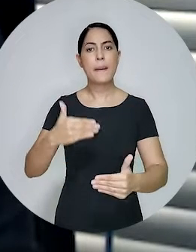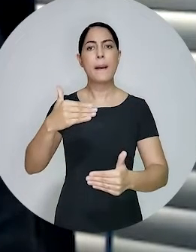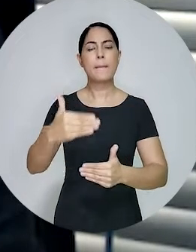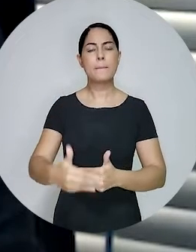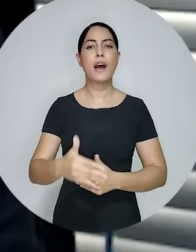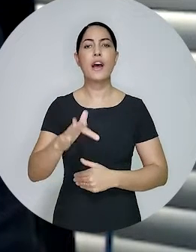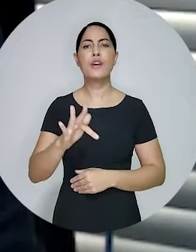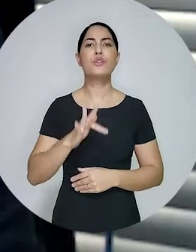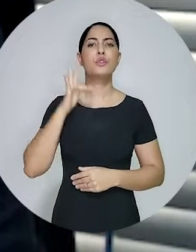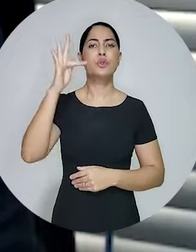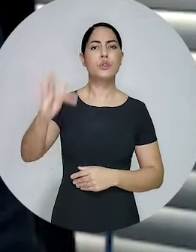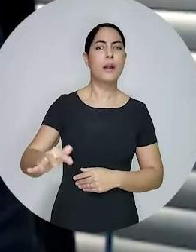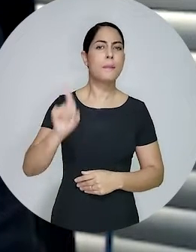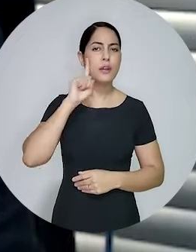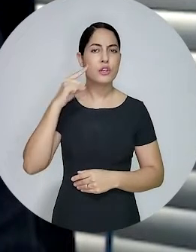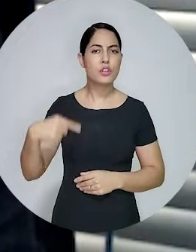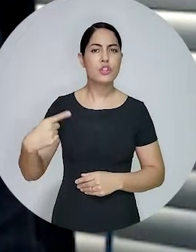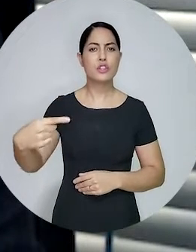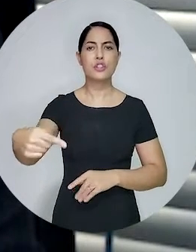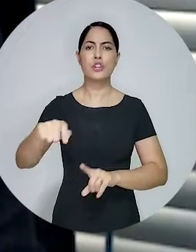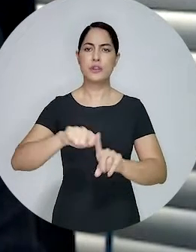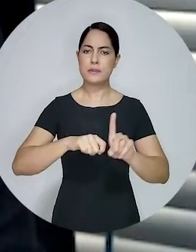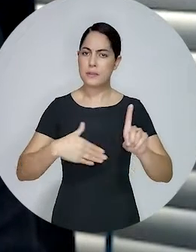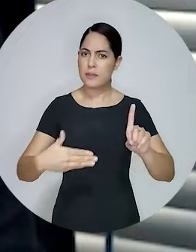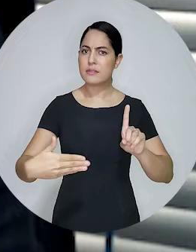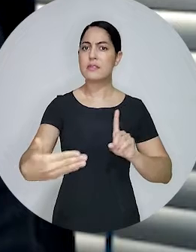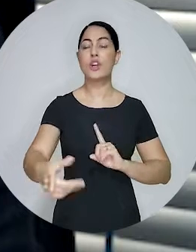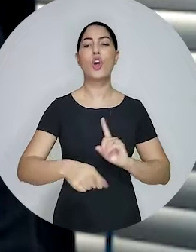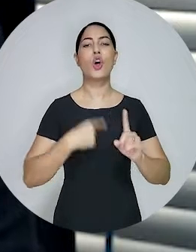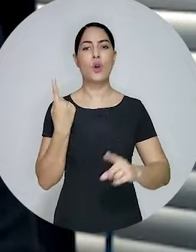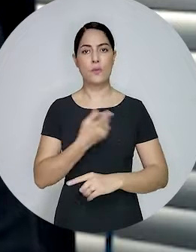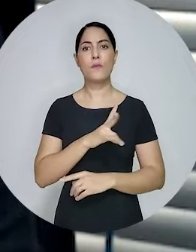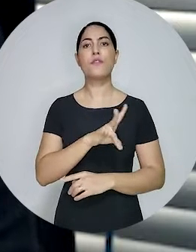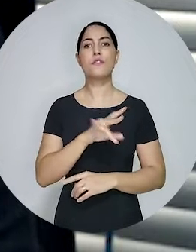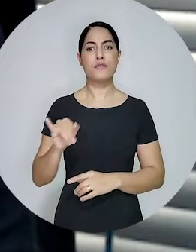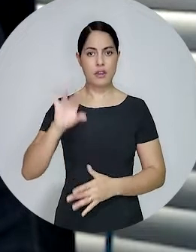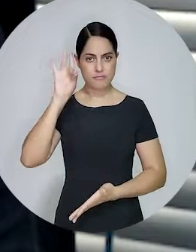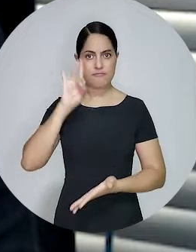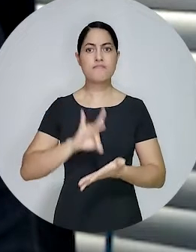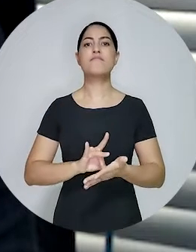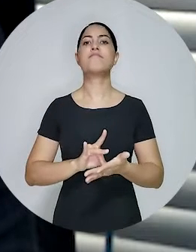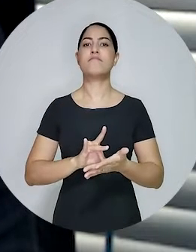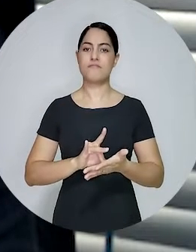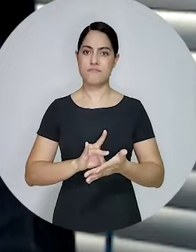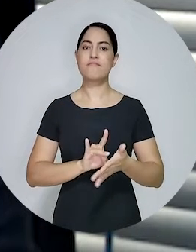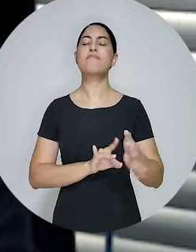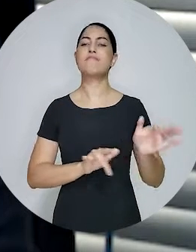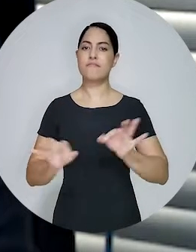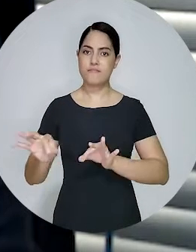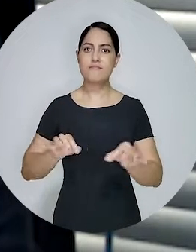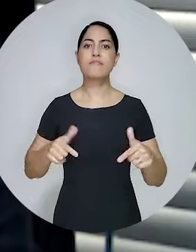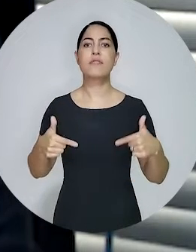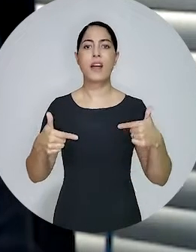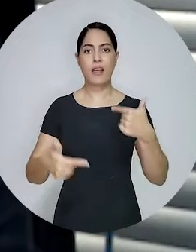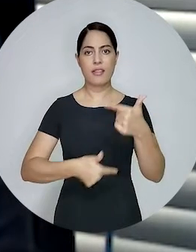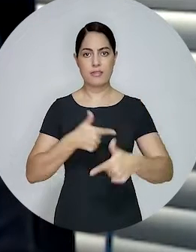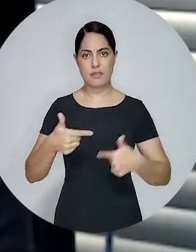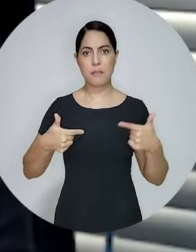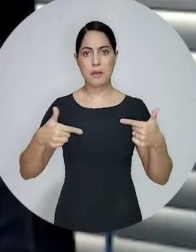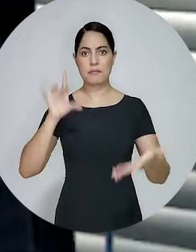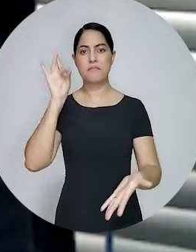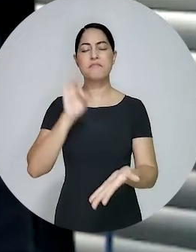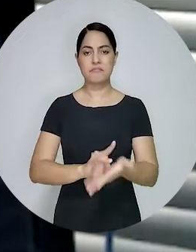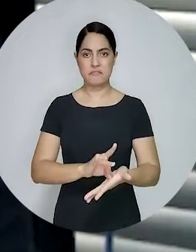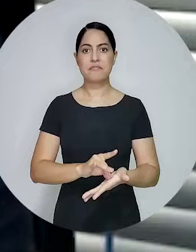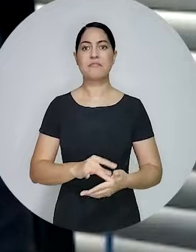construindo e seguramente nos próximos dias e meses estaremos já contemplando em execução